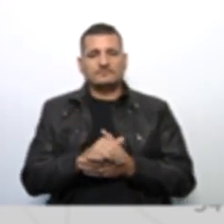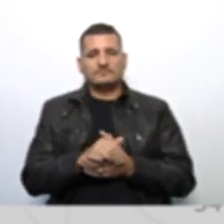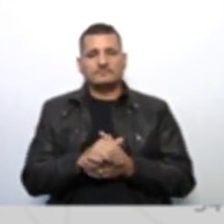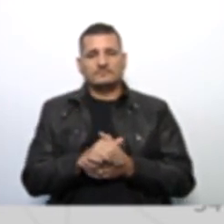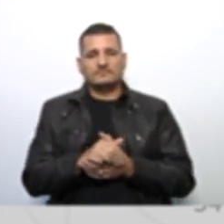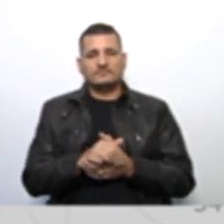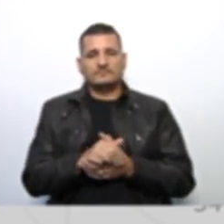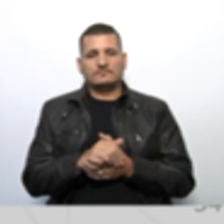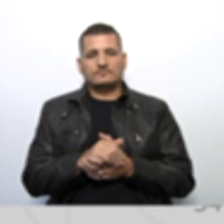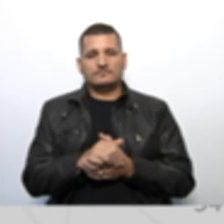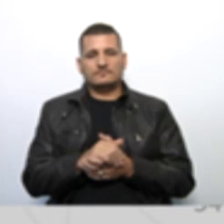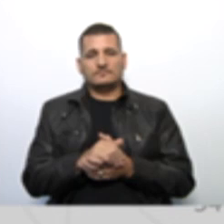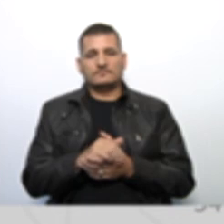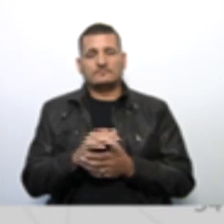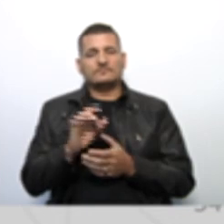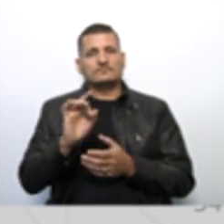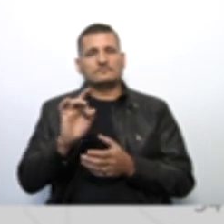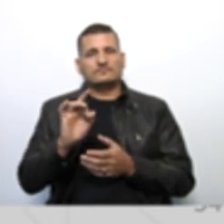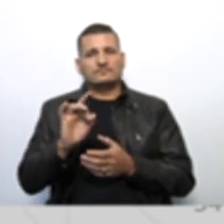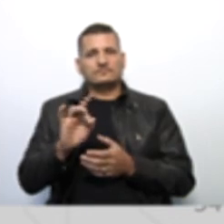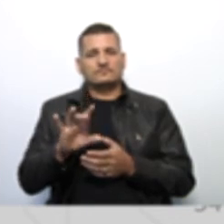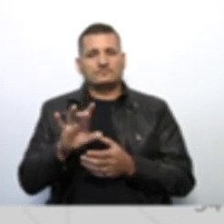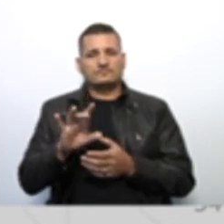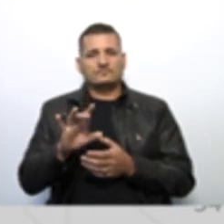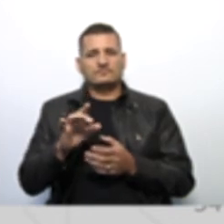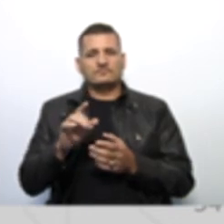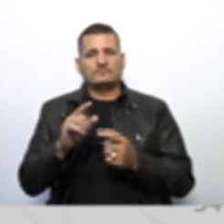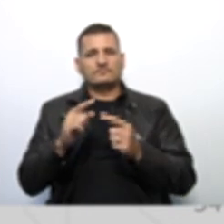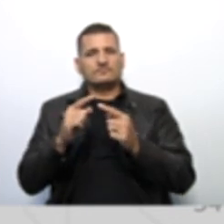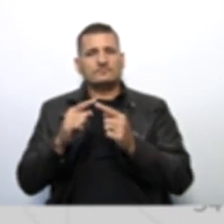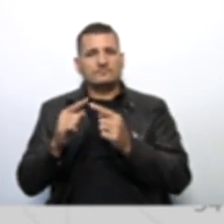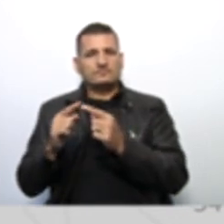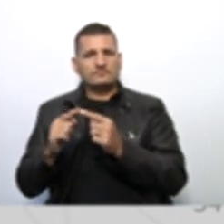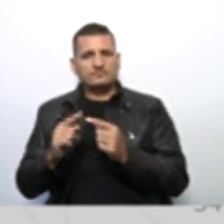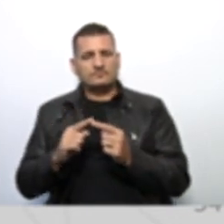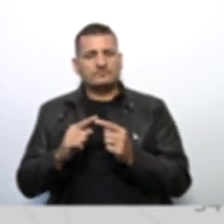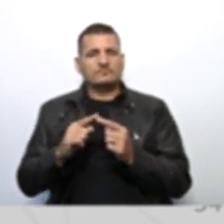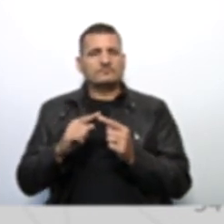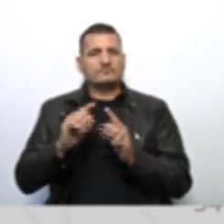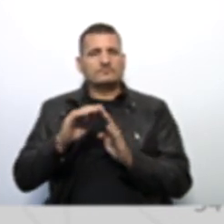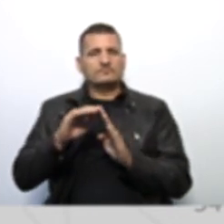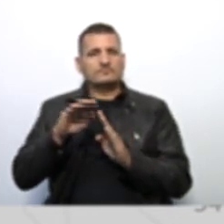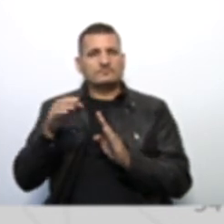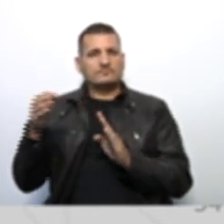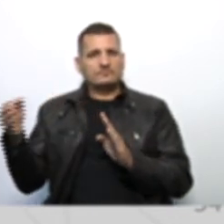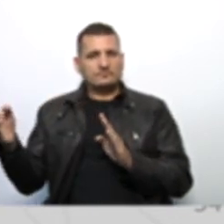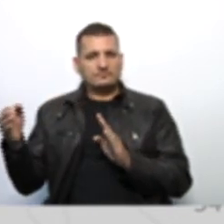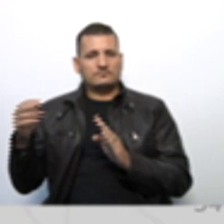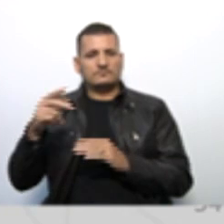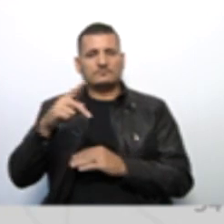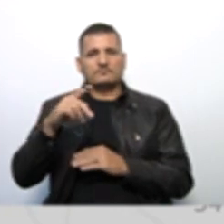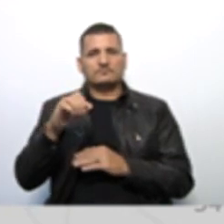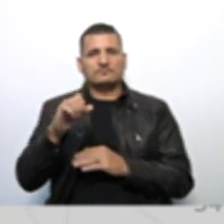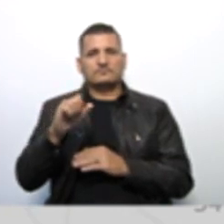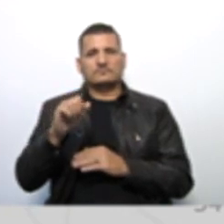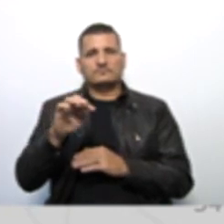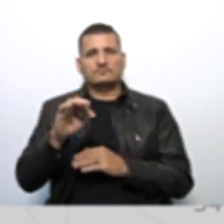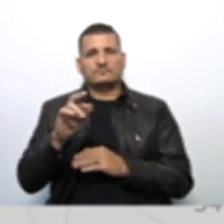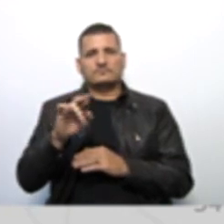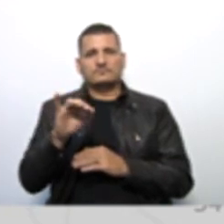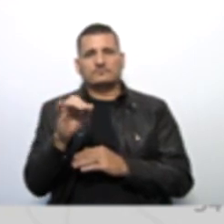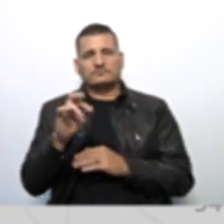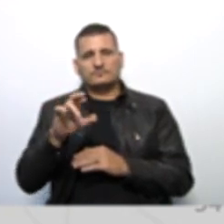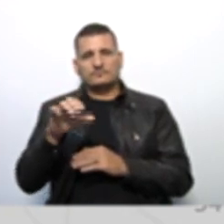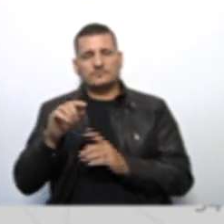Fala que está somente ligada a outra e compromete a conexão das demais, pessoal, posteriores, o que